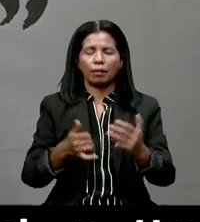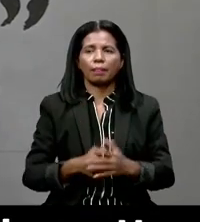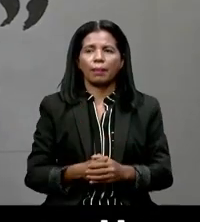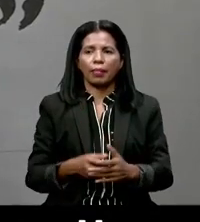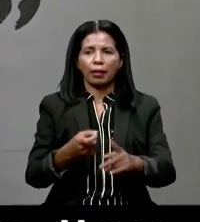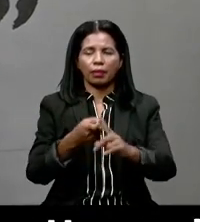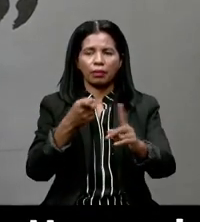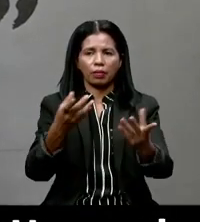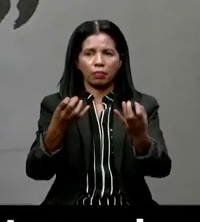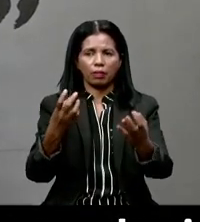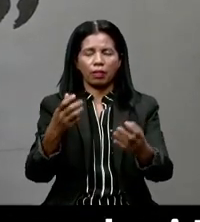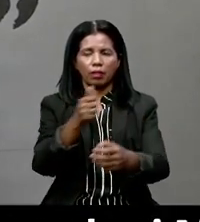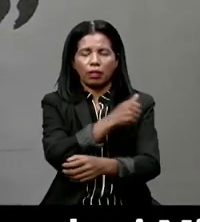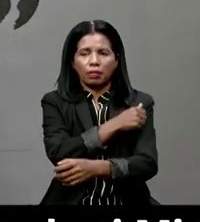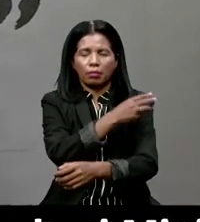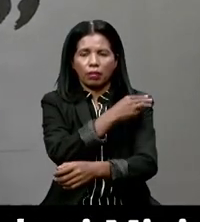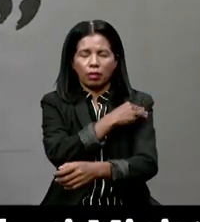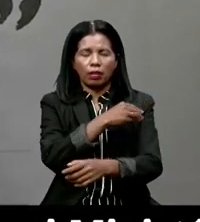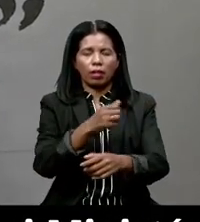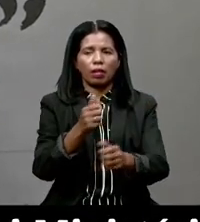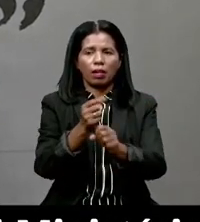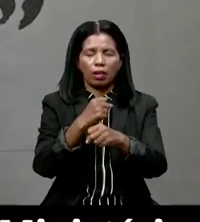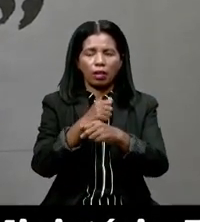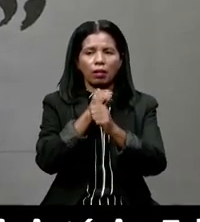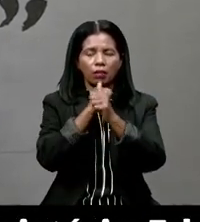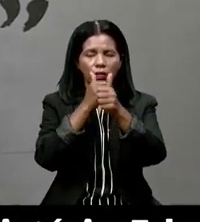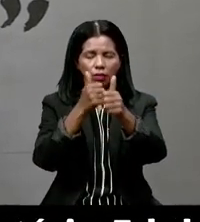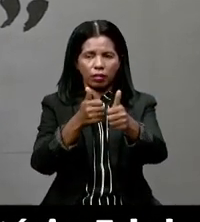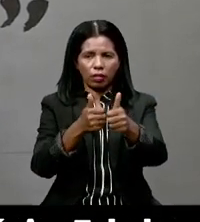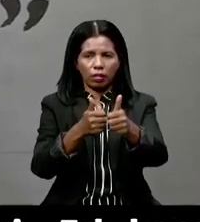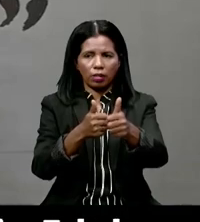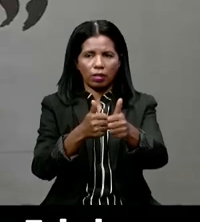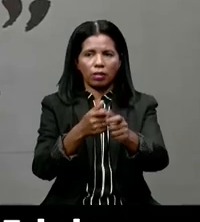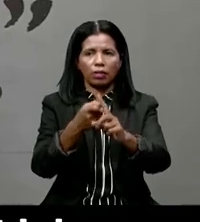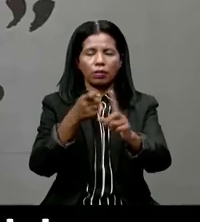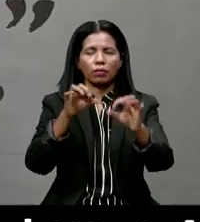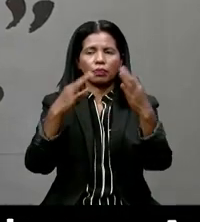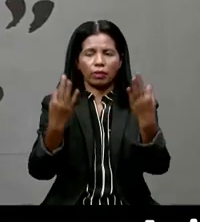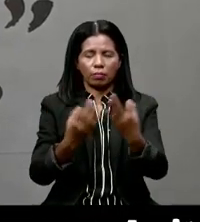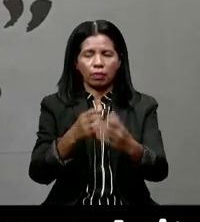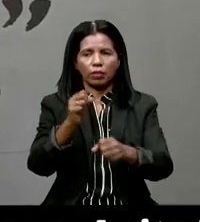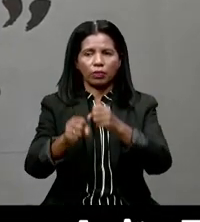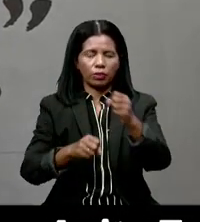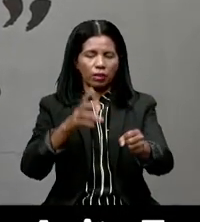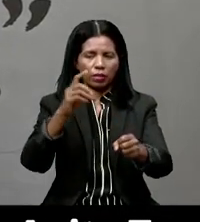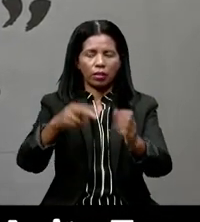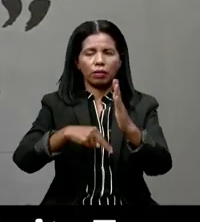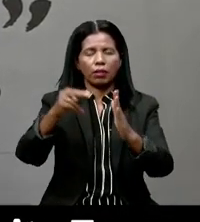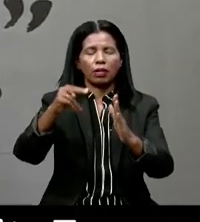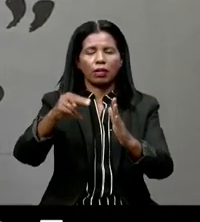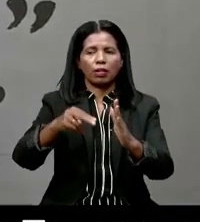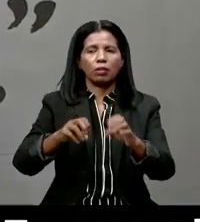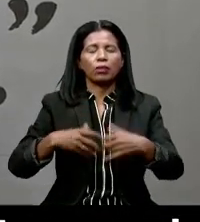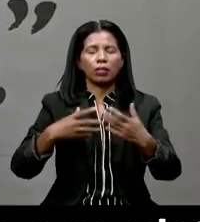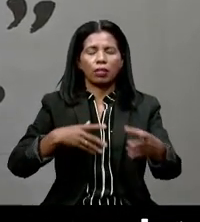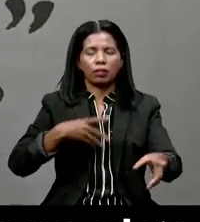parte lubuquida neve Adam Tel halo e demos advocacia no conselho advocacia usi família sociedade nível alto e nossa tu luta pelo direito